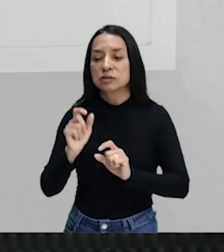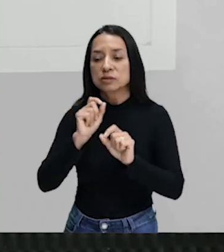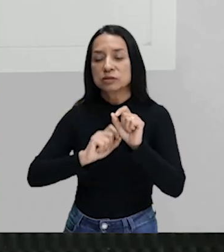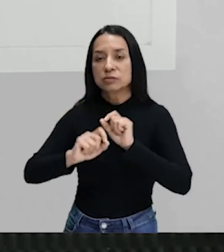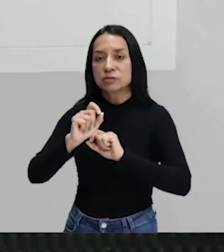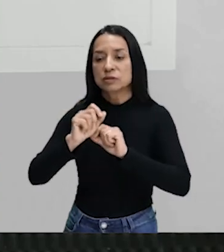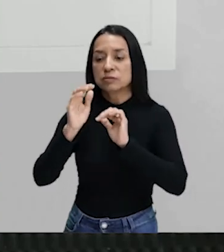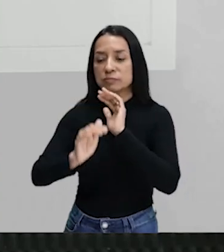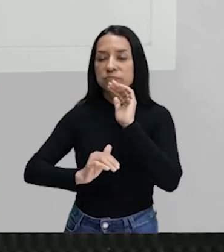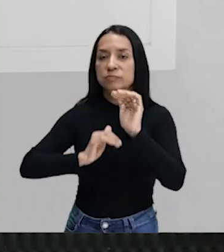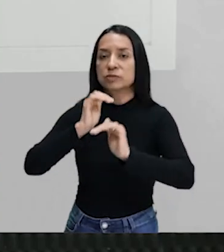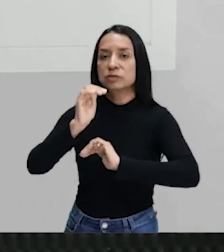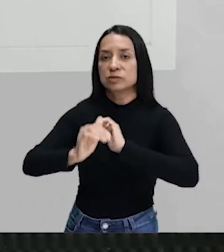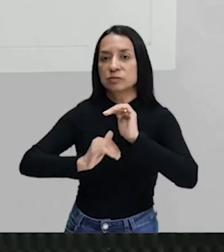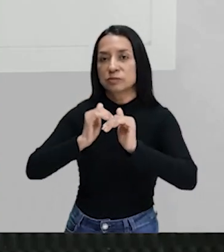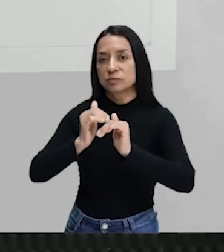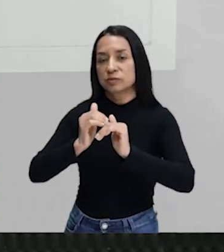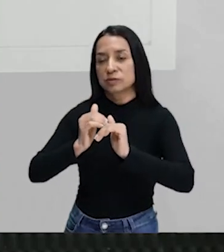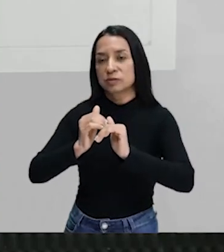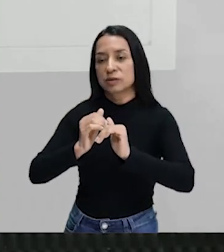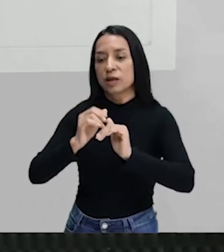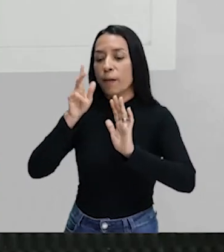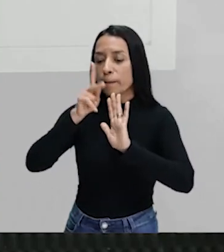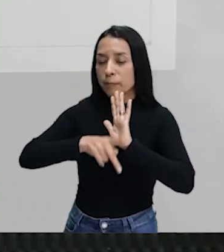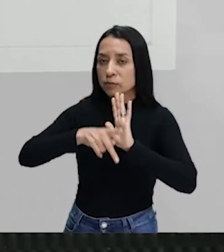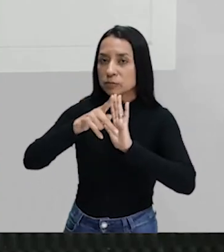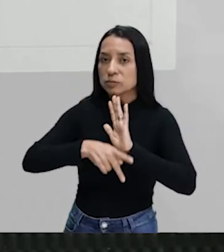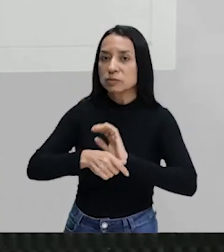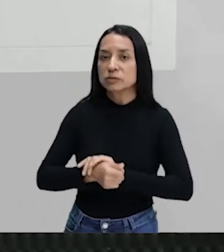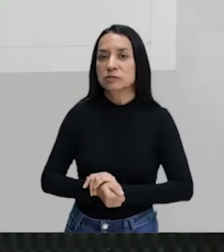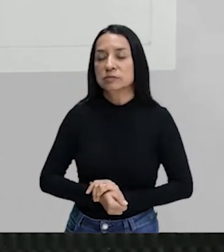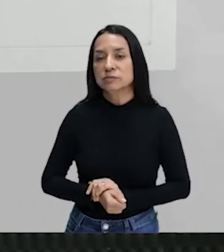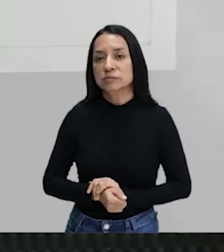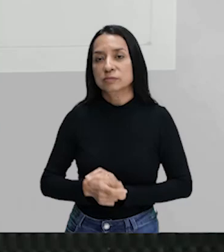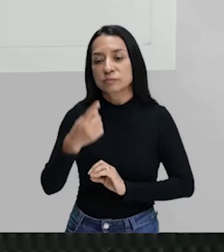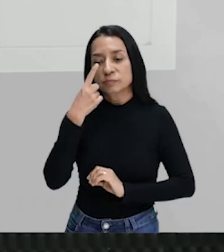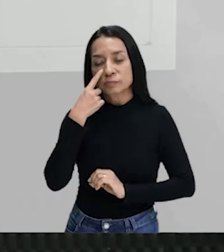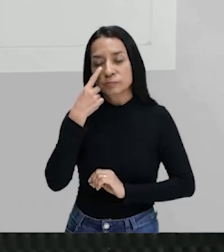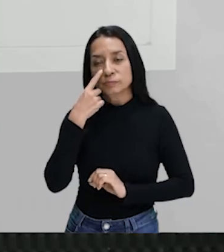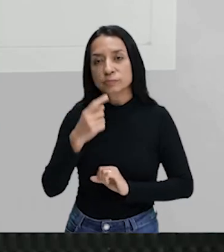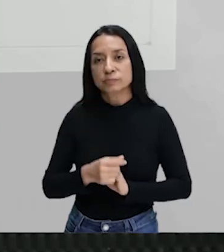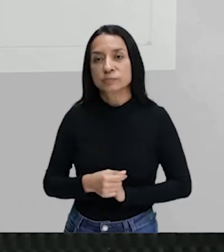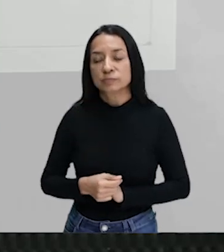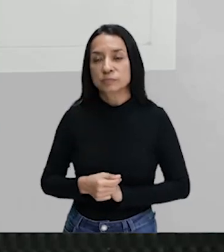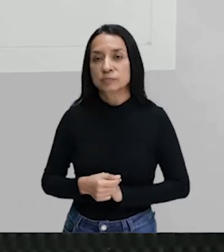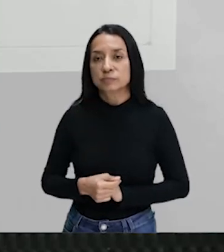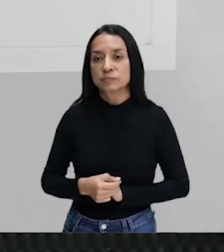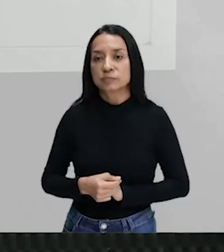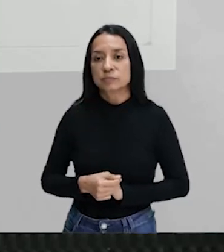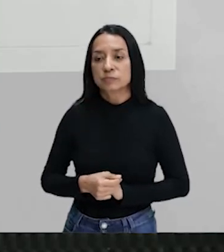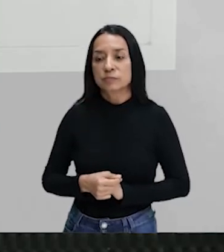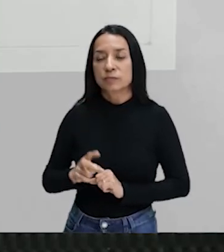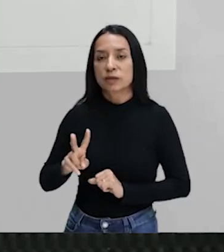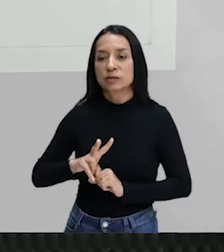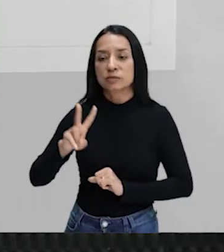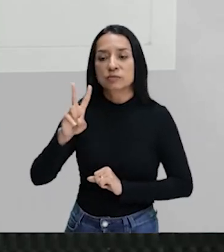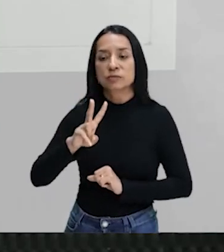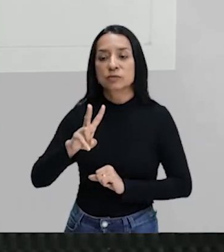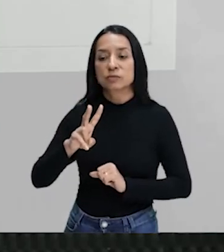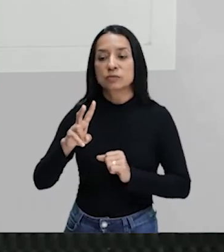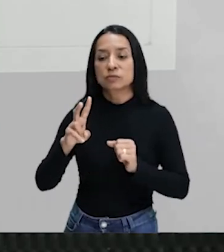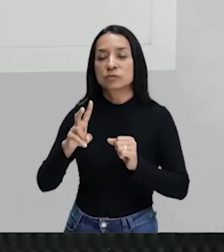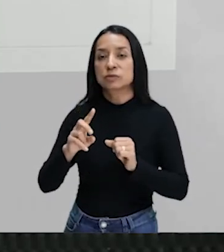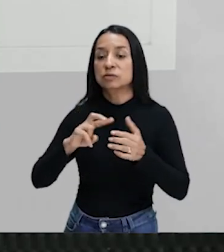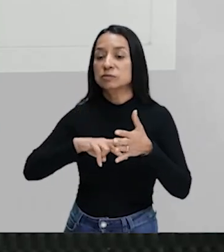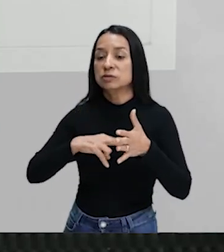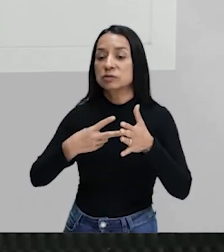ser desenvolvidas e potencializadas, ok? Veja só, essas virtudes, enquanto qualidades, elas